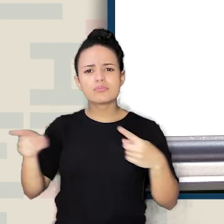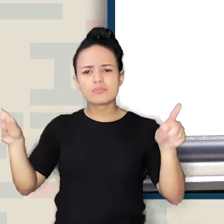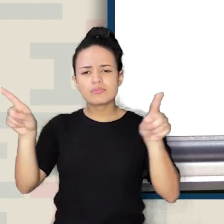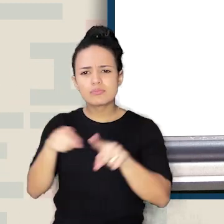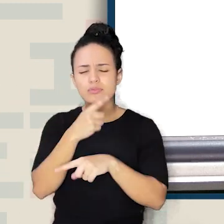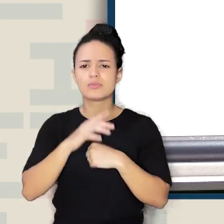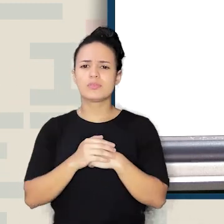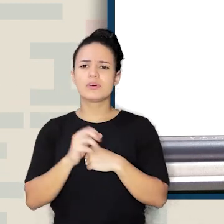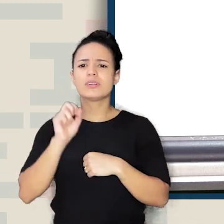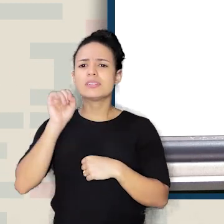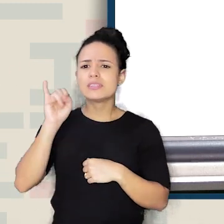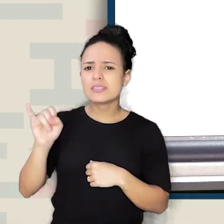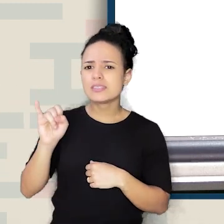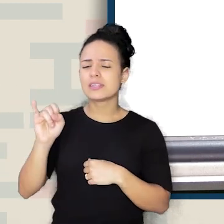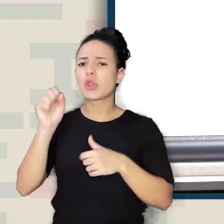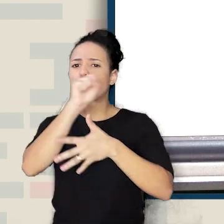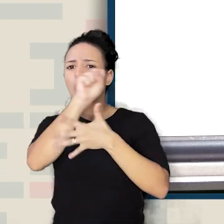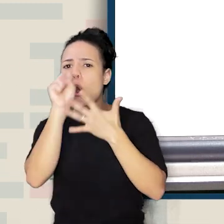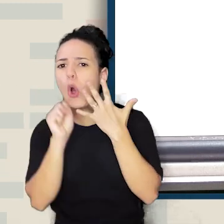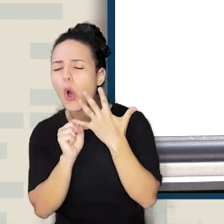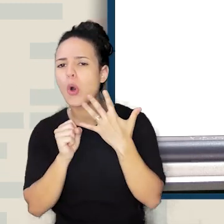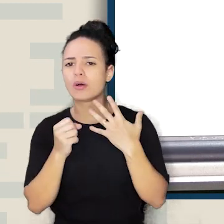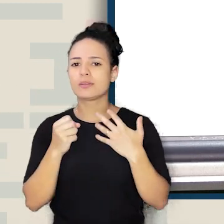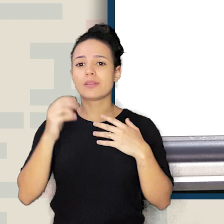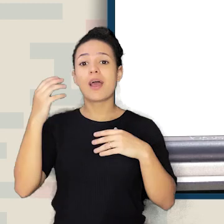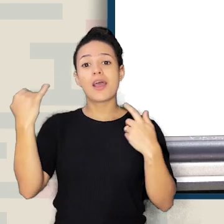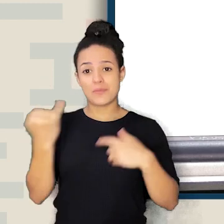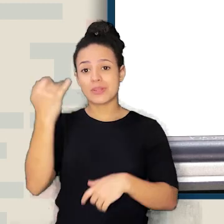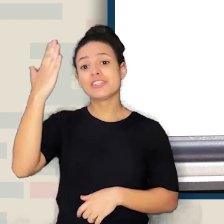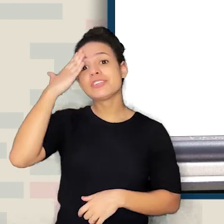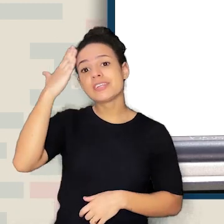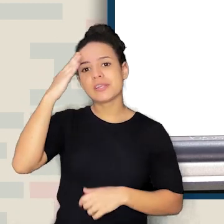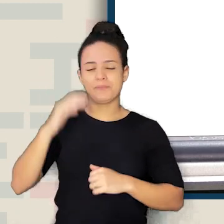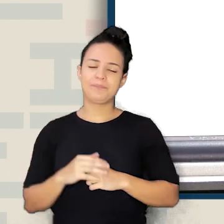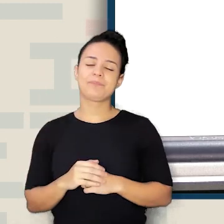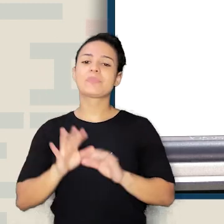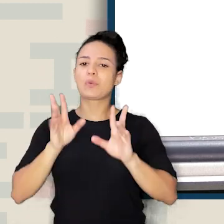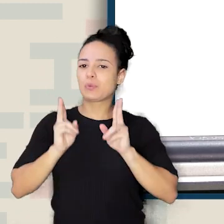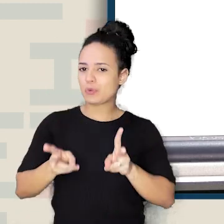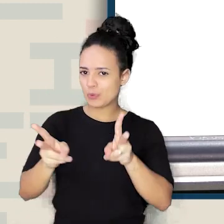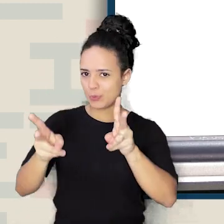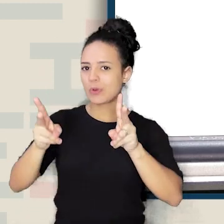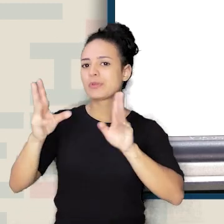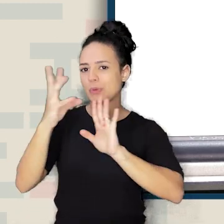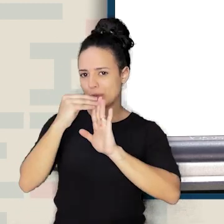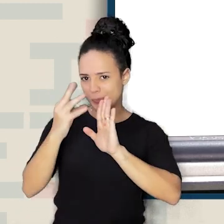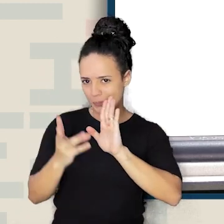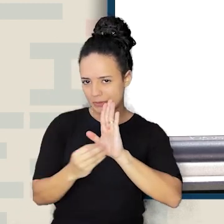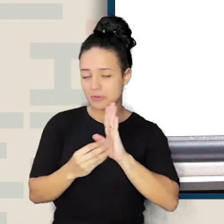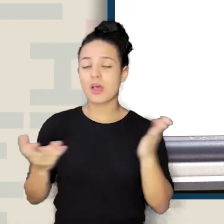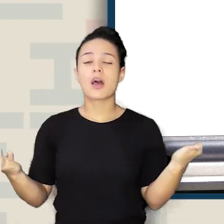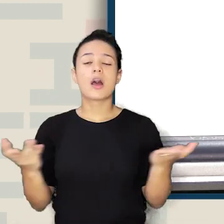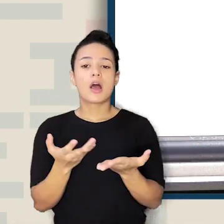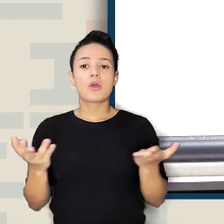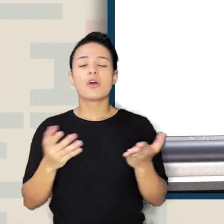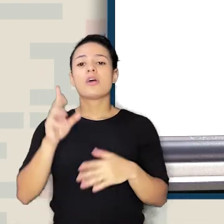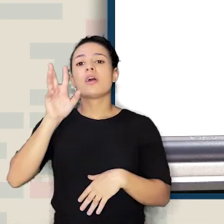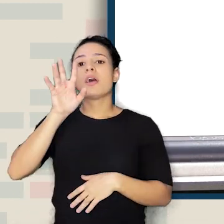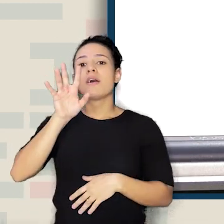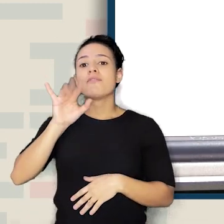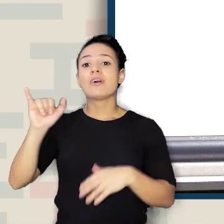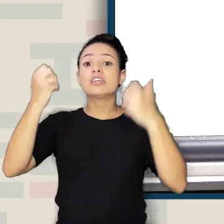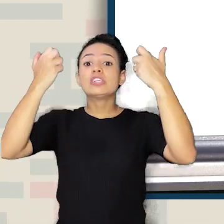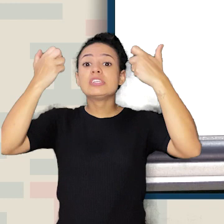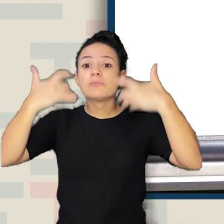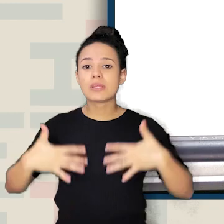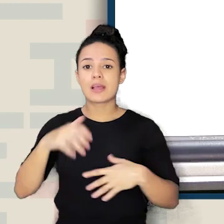referências deles. Isso é muito importante a gente entender, tá? Seguindo o nosso conteúdo, a gente vai agora para as armaduras de